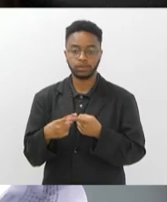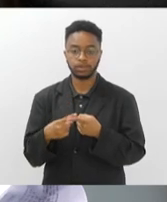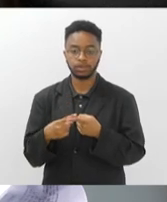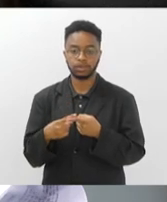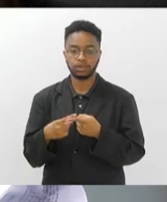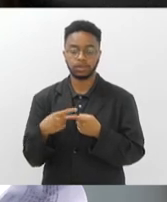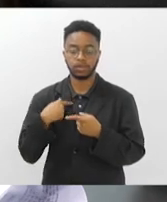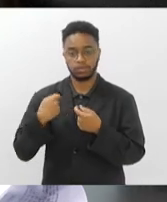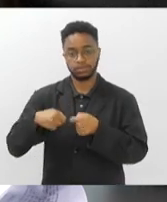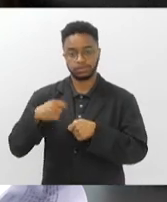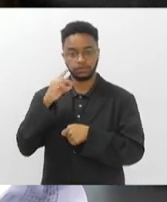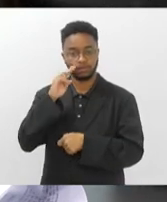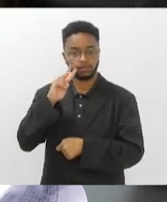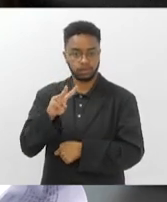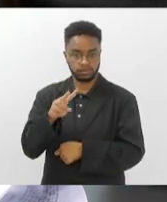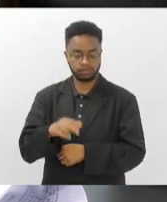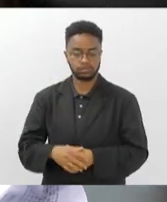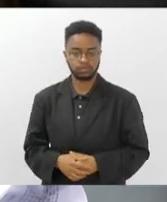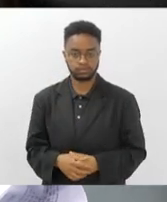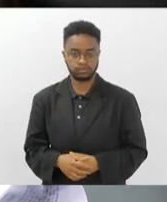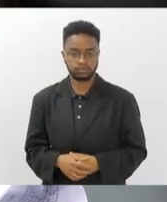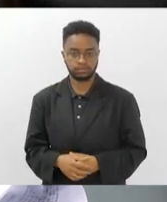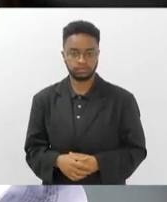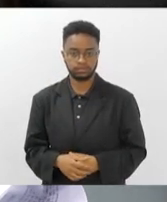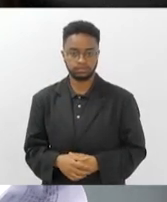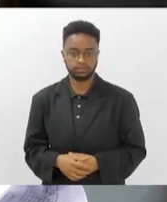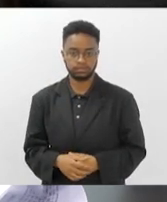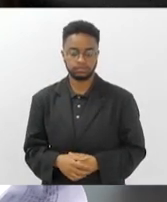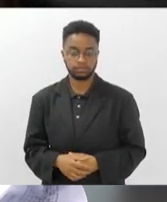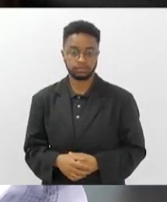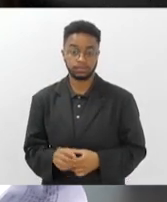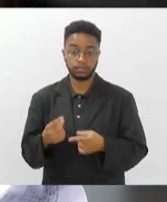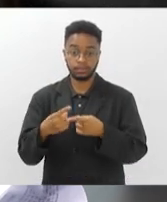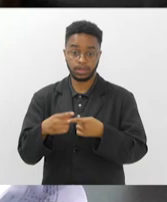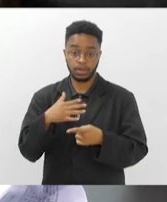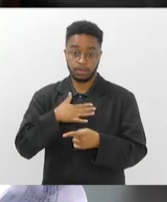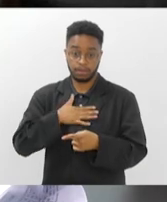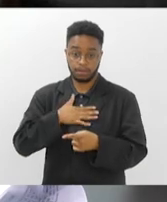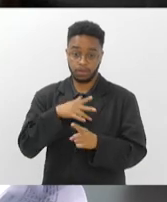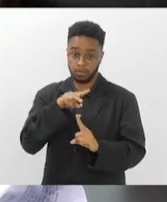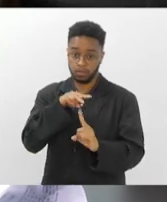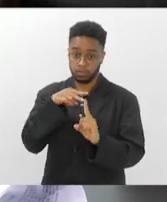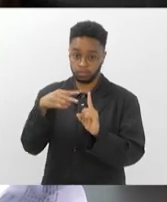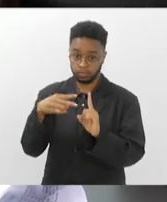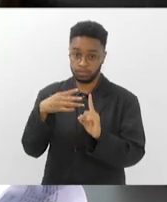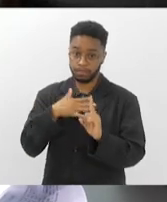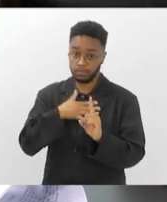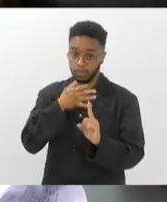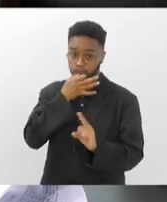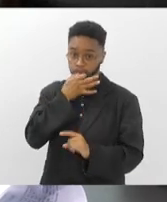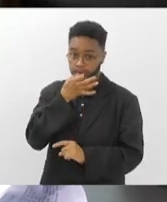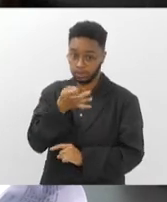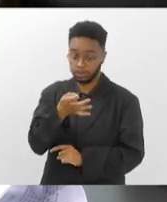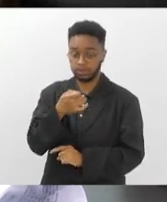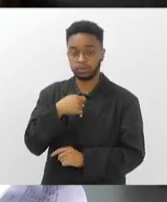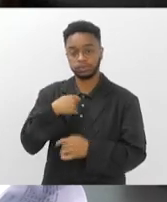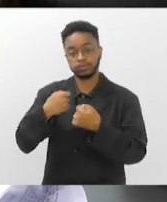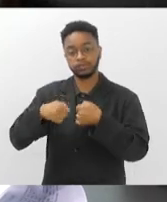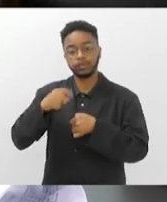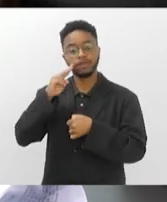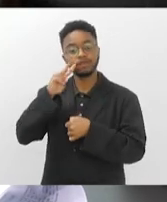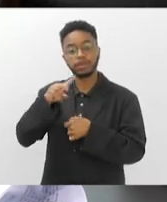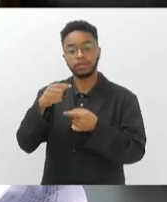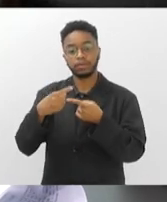eu preciso vê-lo. Porque, a meu juízo, preciso vê-lo, poderia